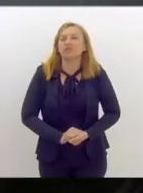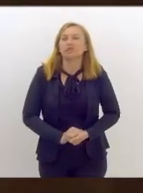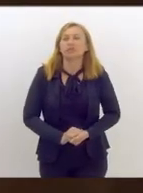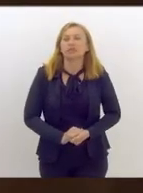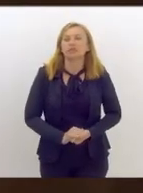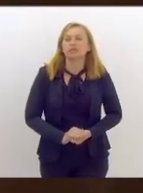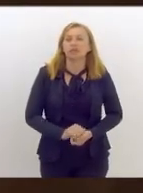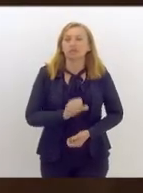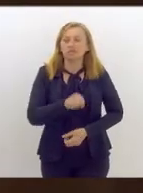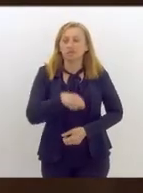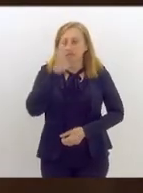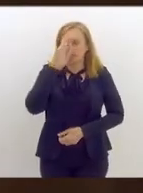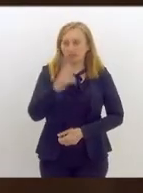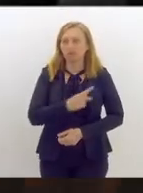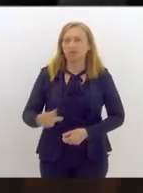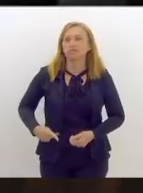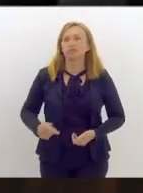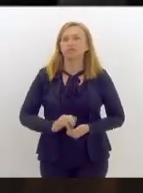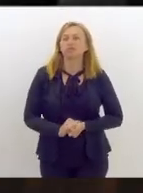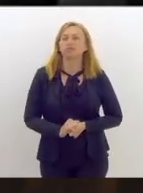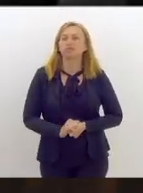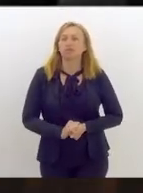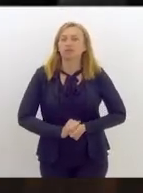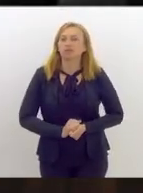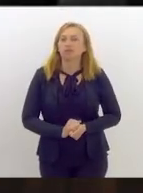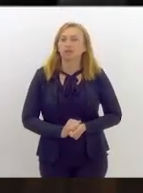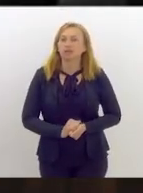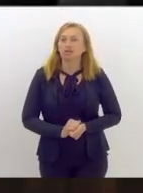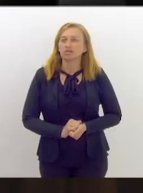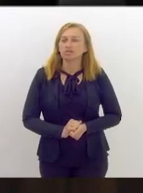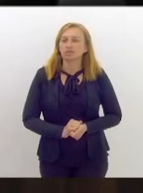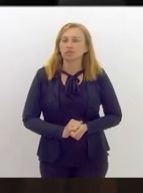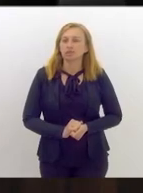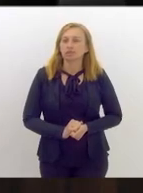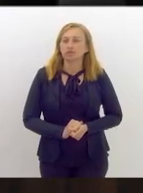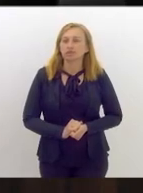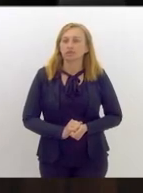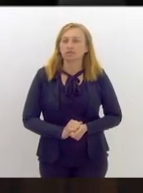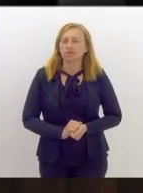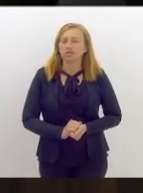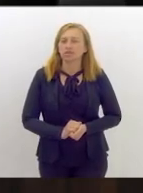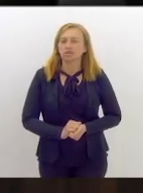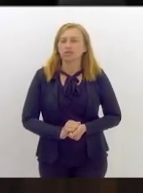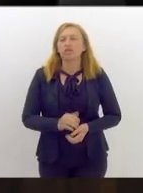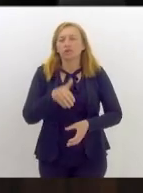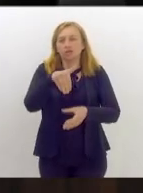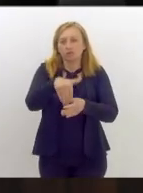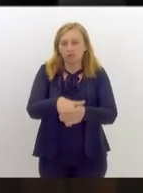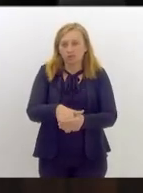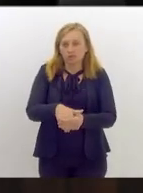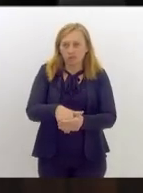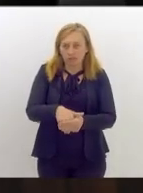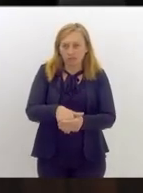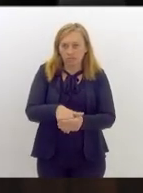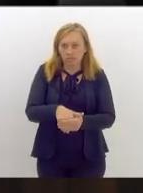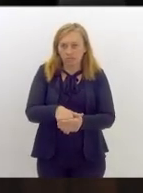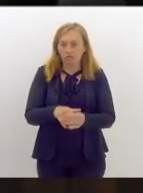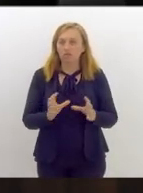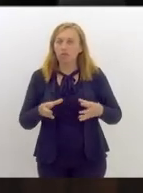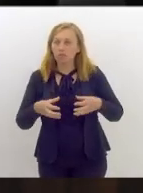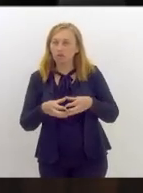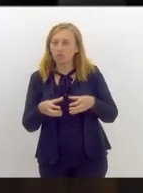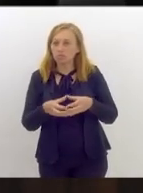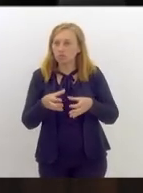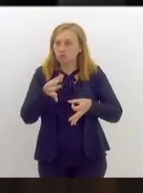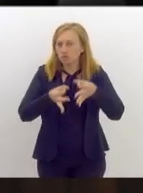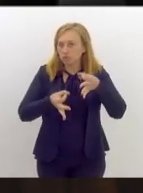Favorável, presidente. Com os pareceres emitidos em votação, parece da Comissão de